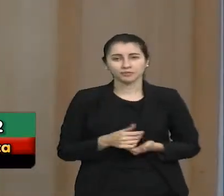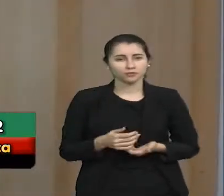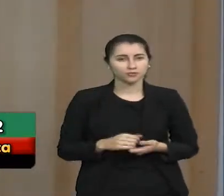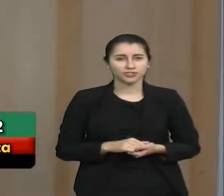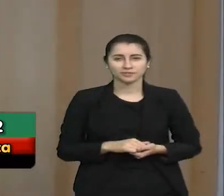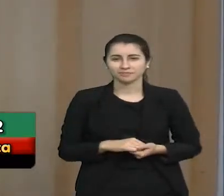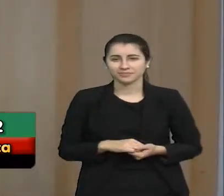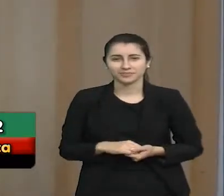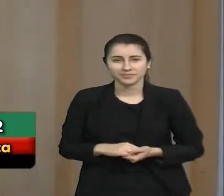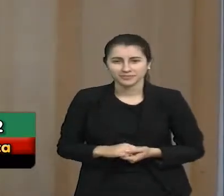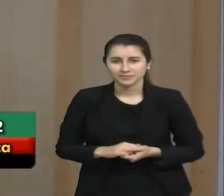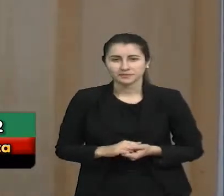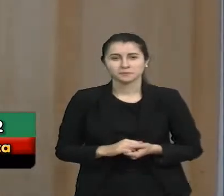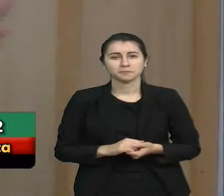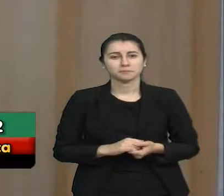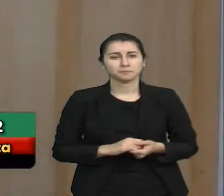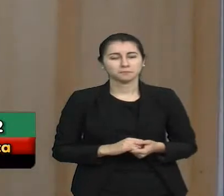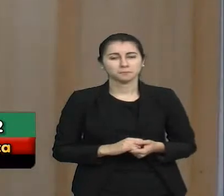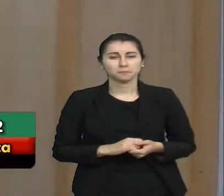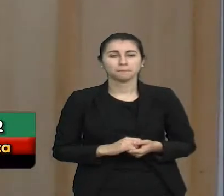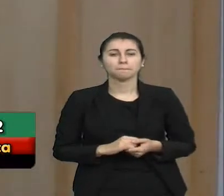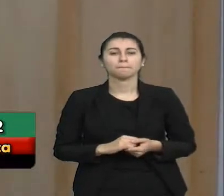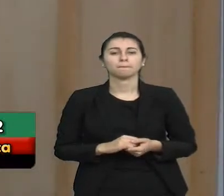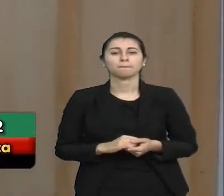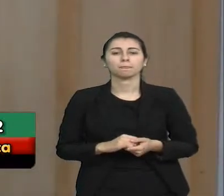Senhora da Aparecida, tem Padre Cícero,